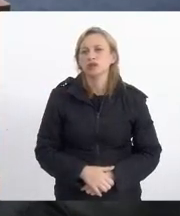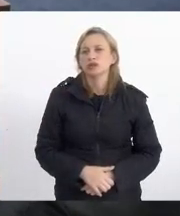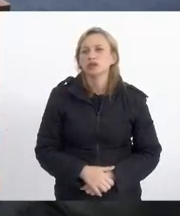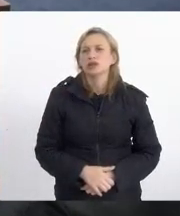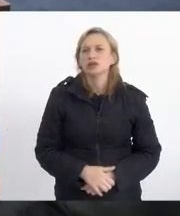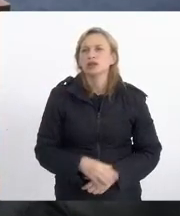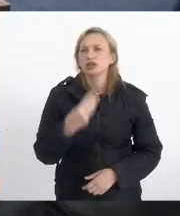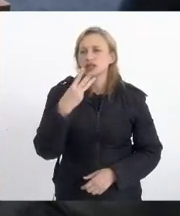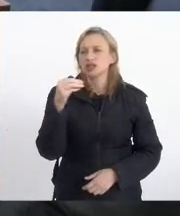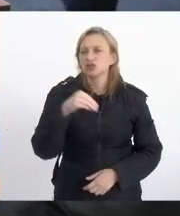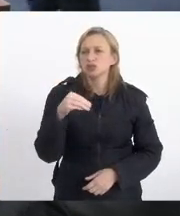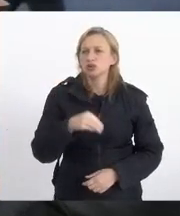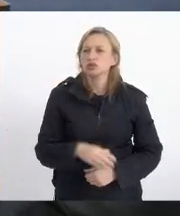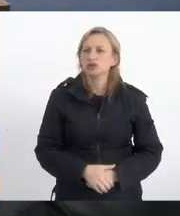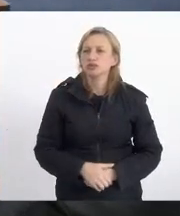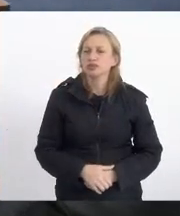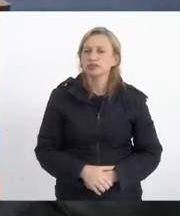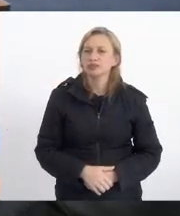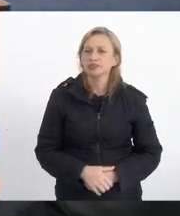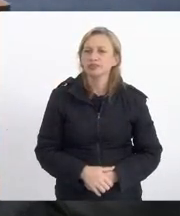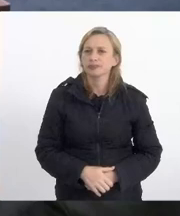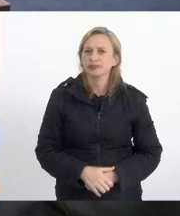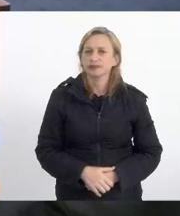Em 3 minutos, Valentim, por favor.